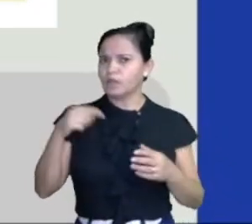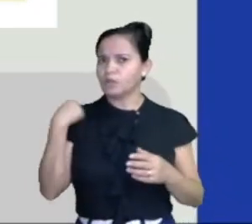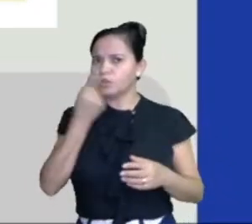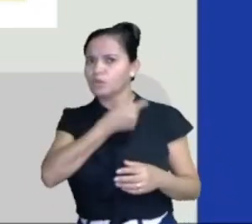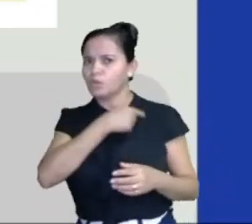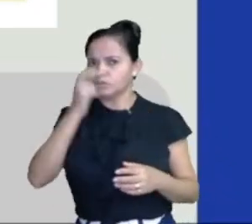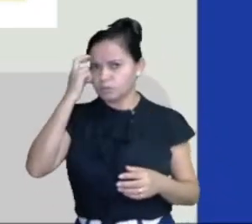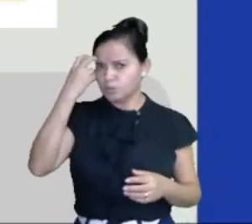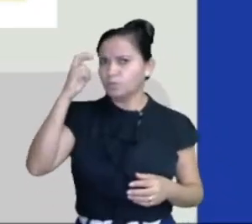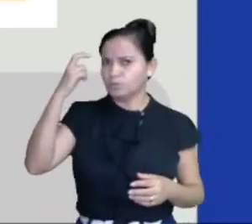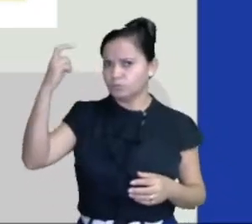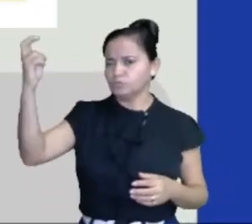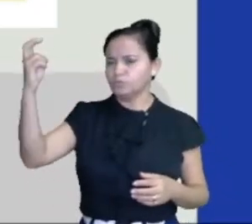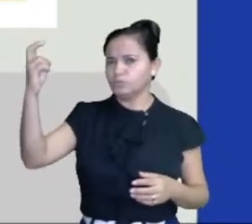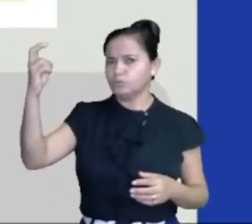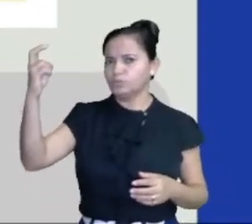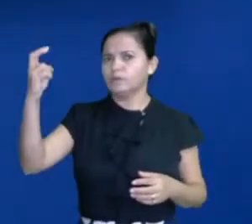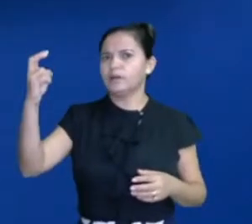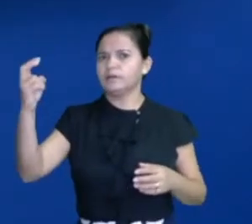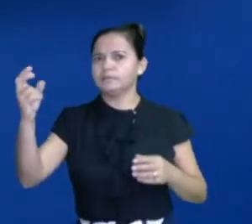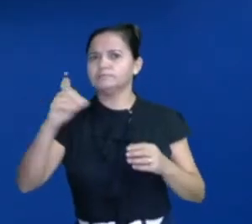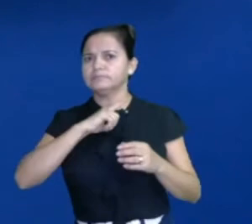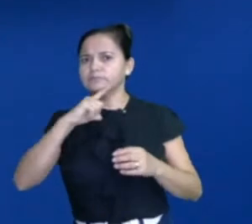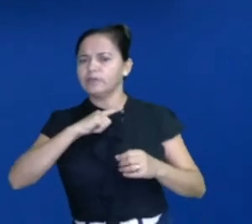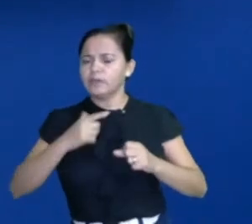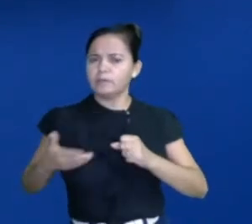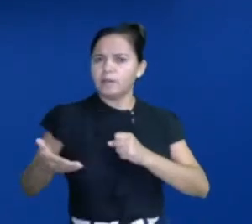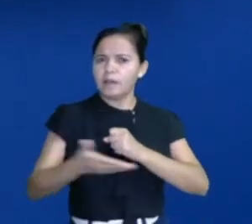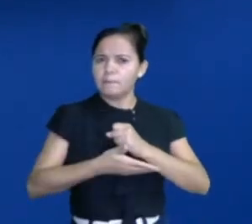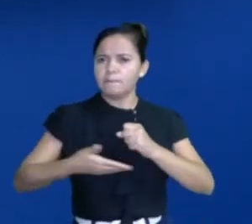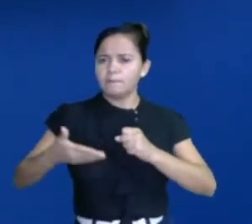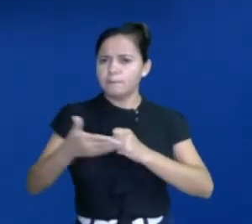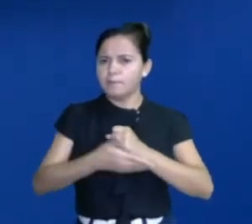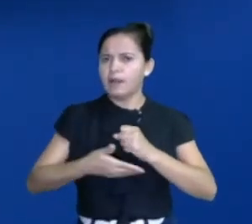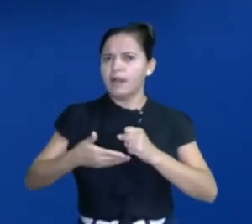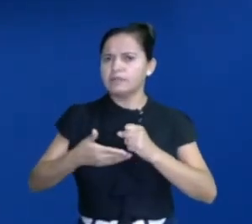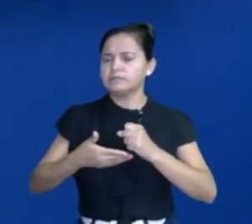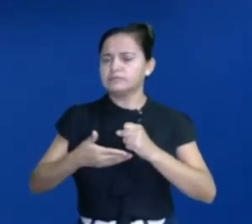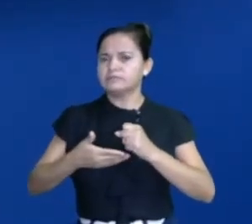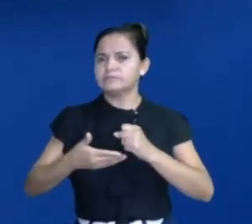cultura, da cultura ocidental, ela tem sua base a partir